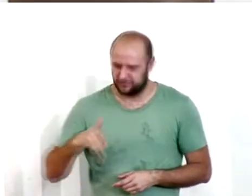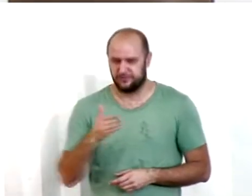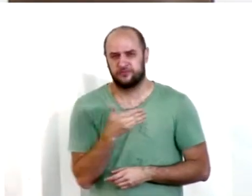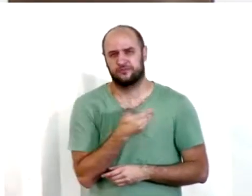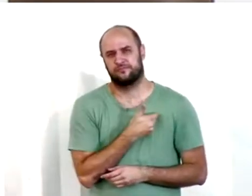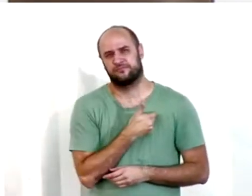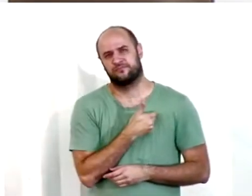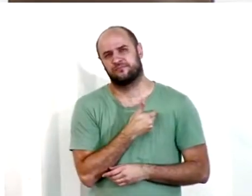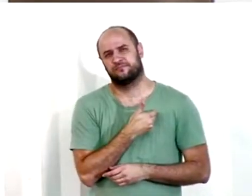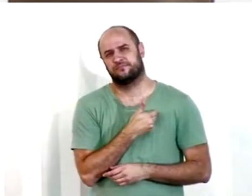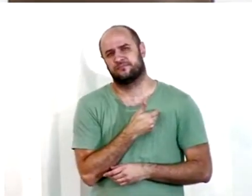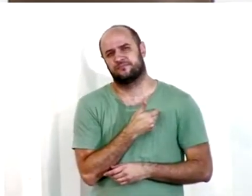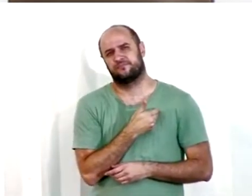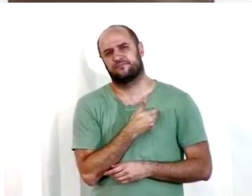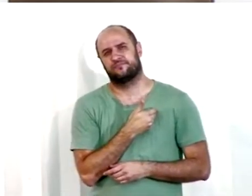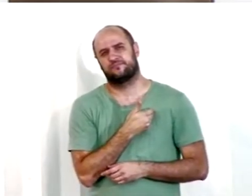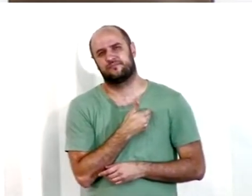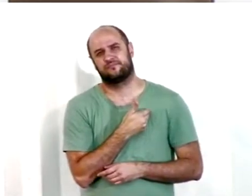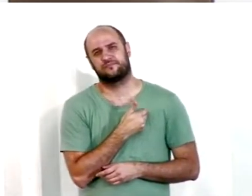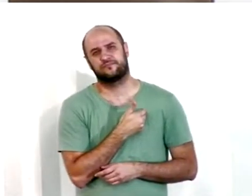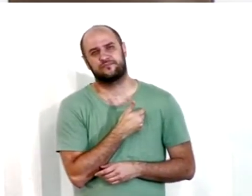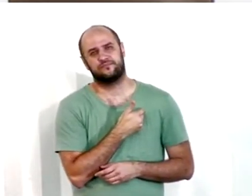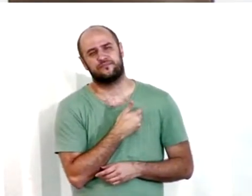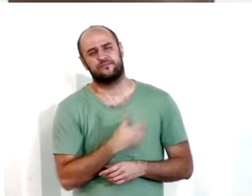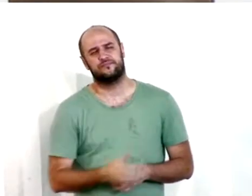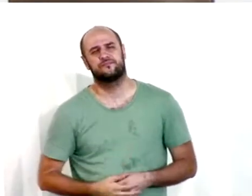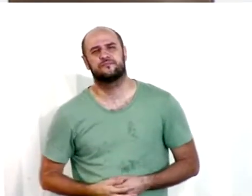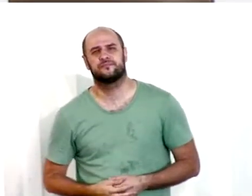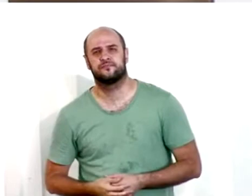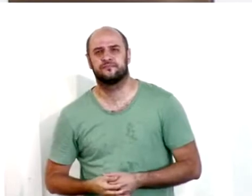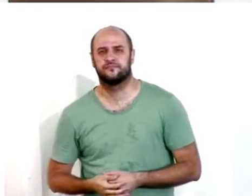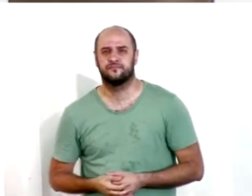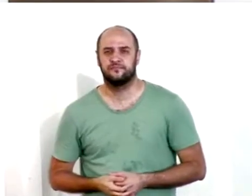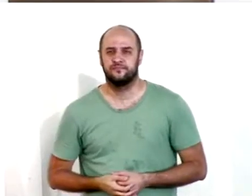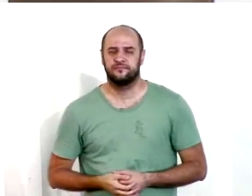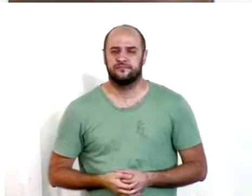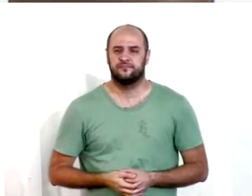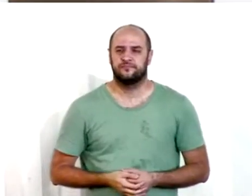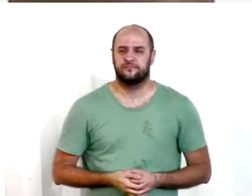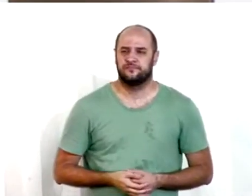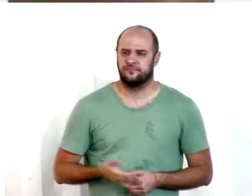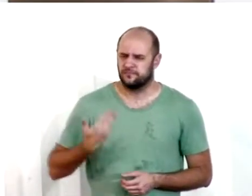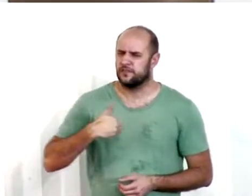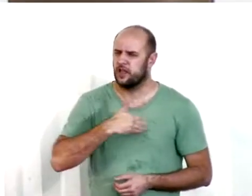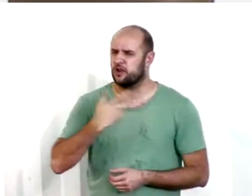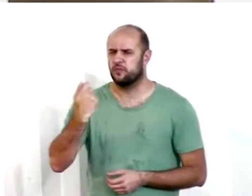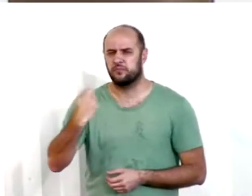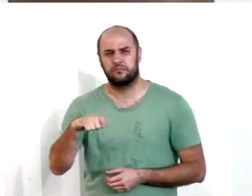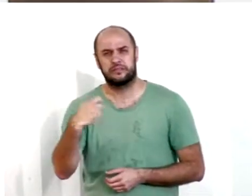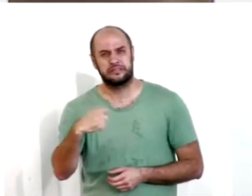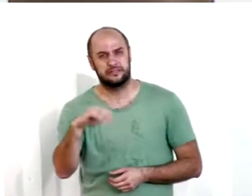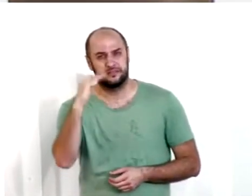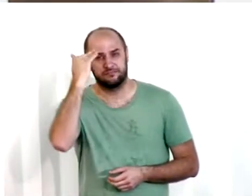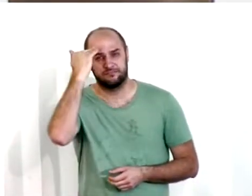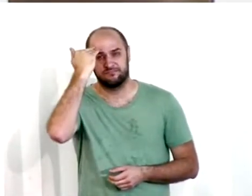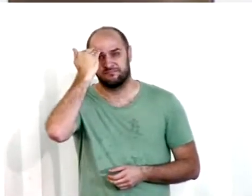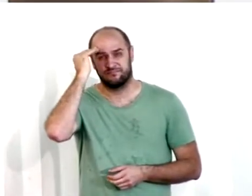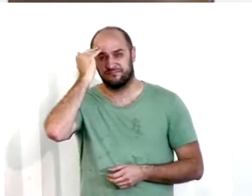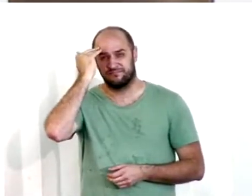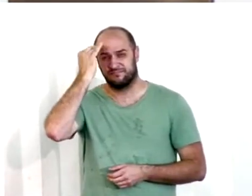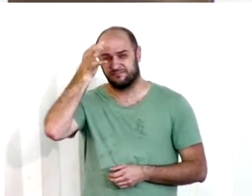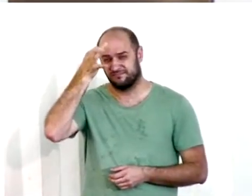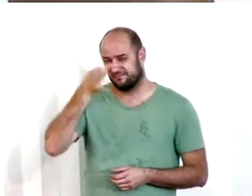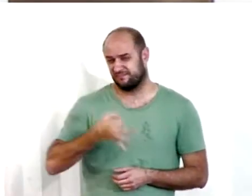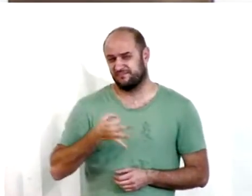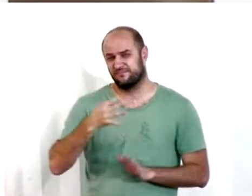Ele destina para a eternidade. Queridos, nós precisamos compreender